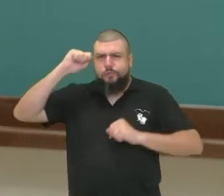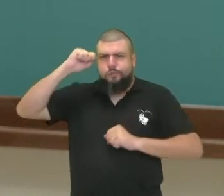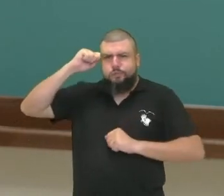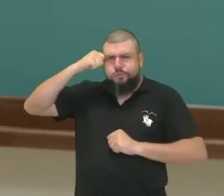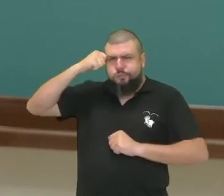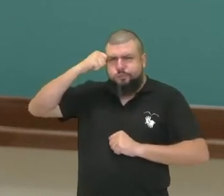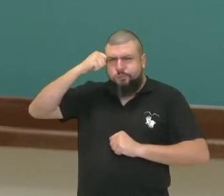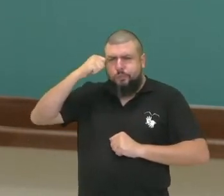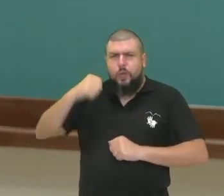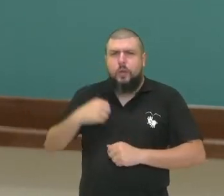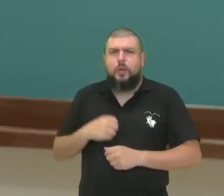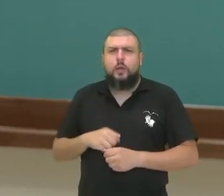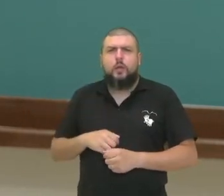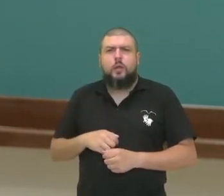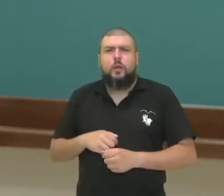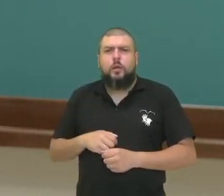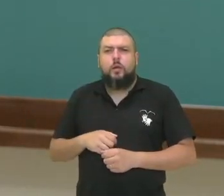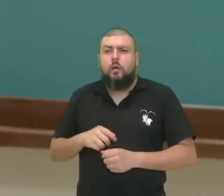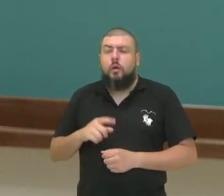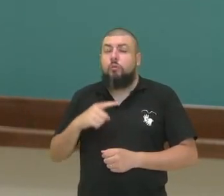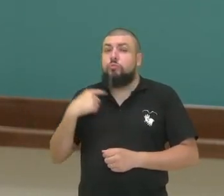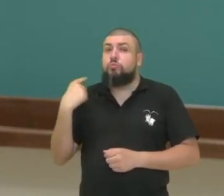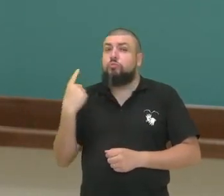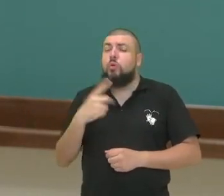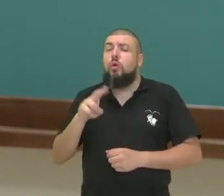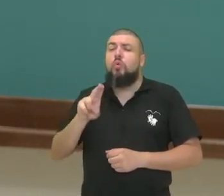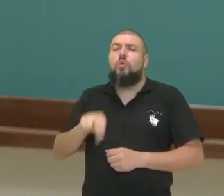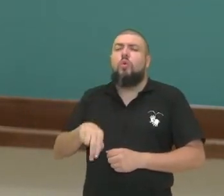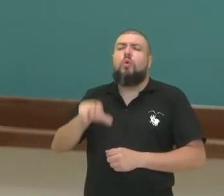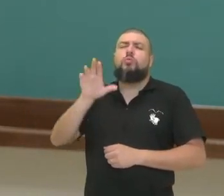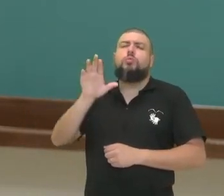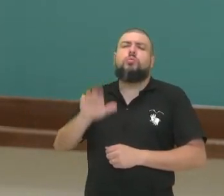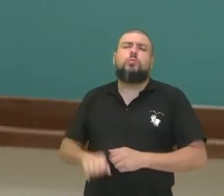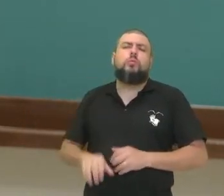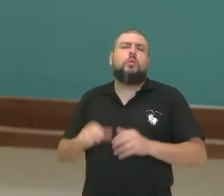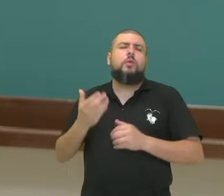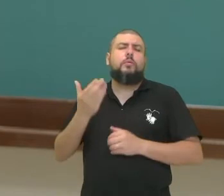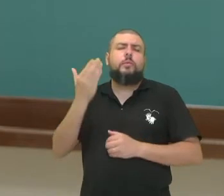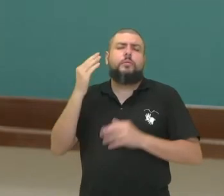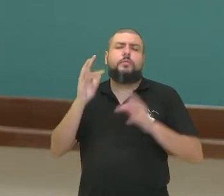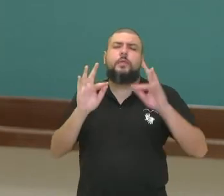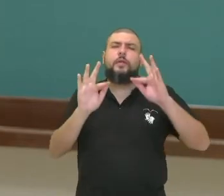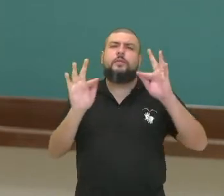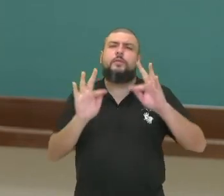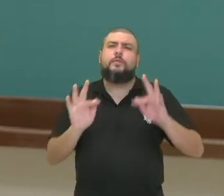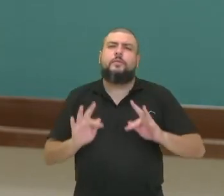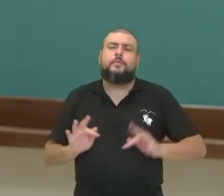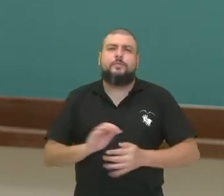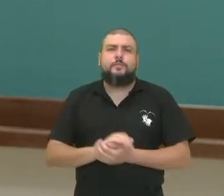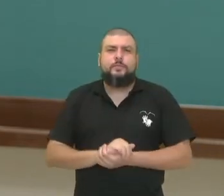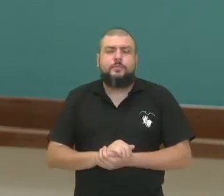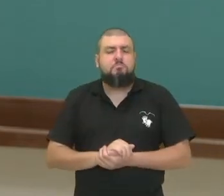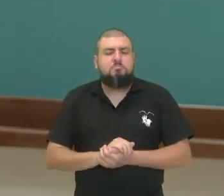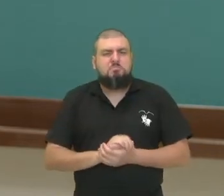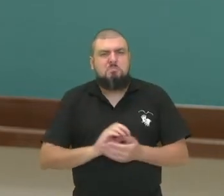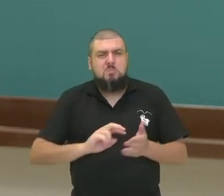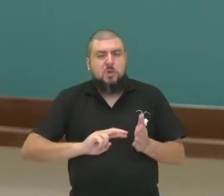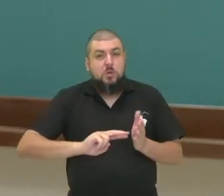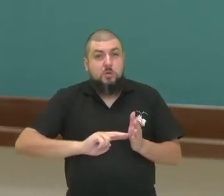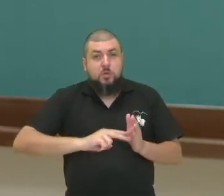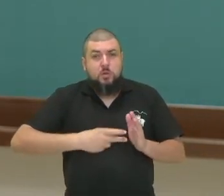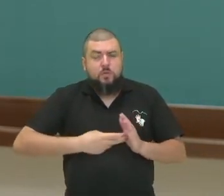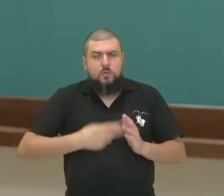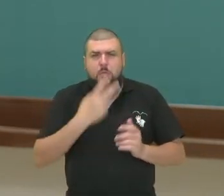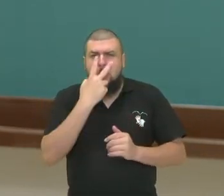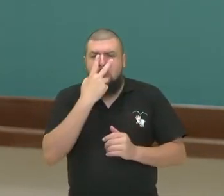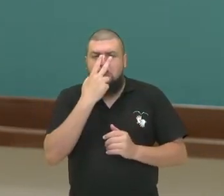de 1970. Entretanto, essa frase esconde uma contradição do chamado milagre brasileiro. Qual seria essa